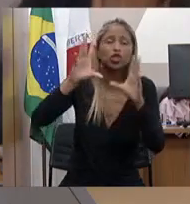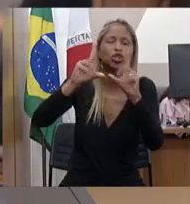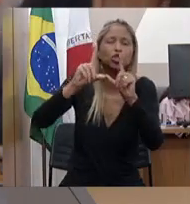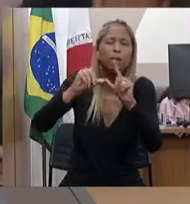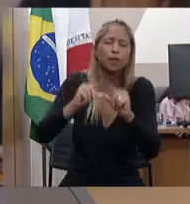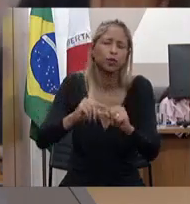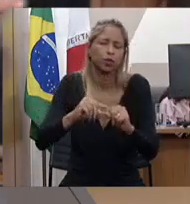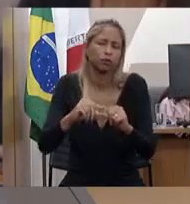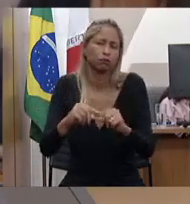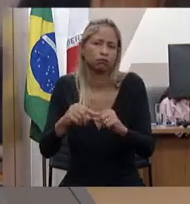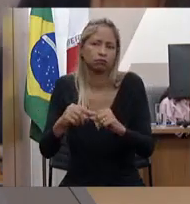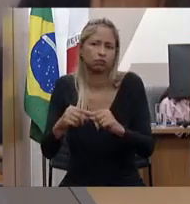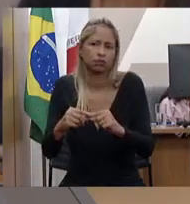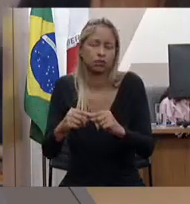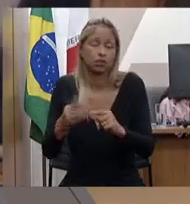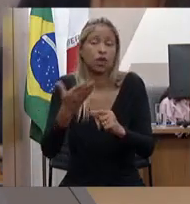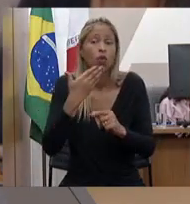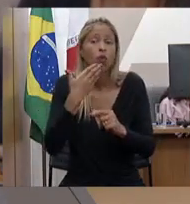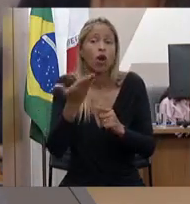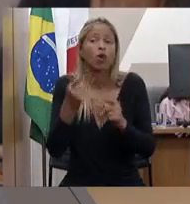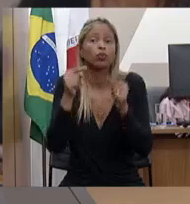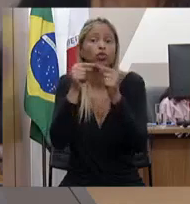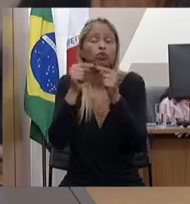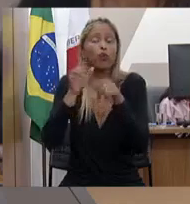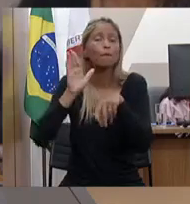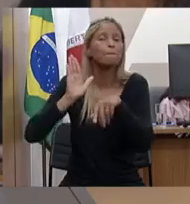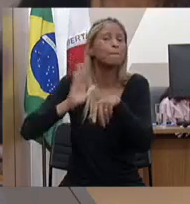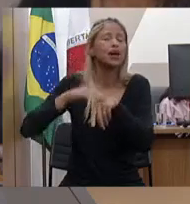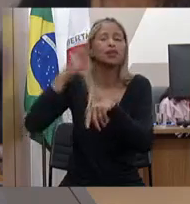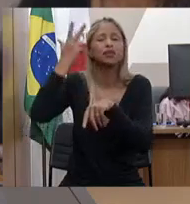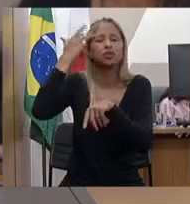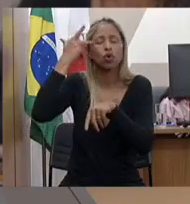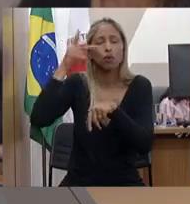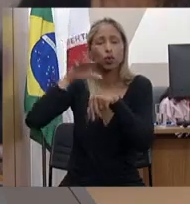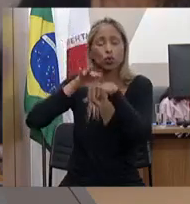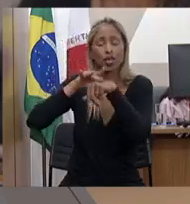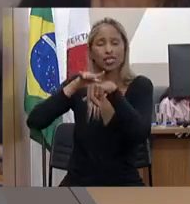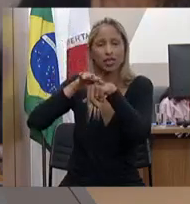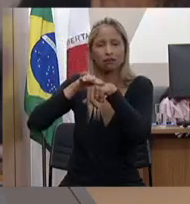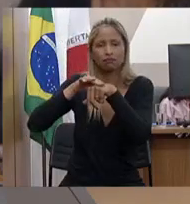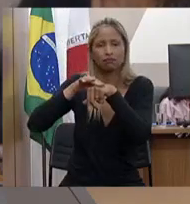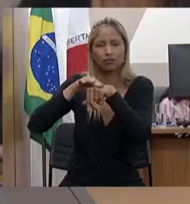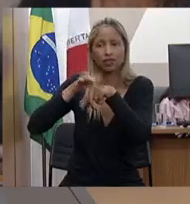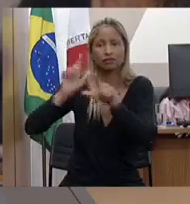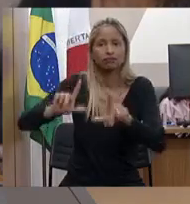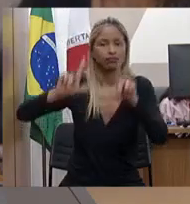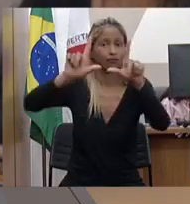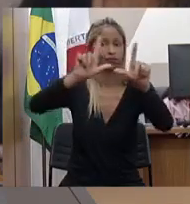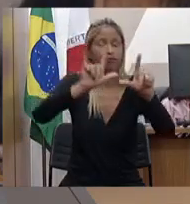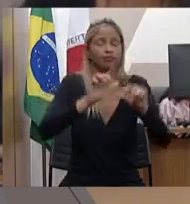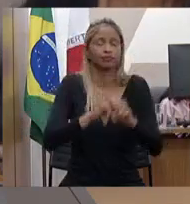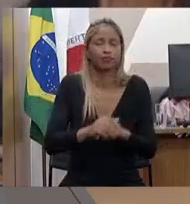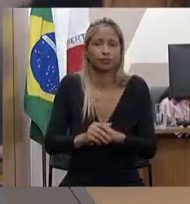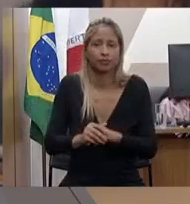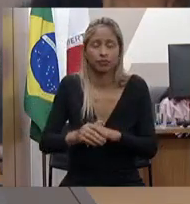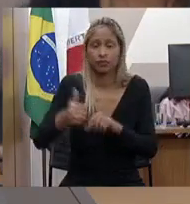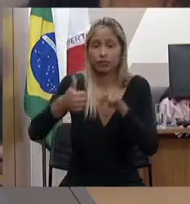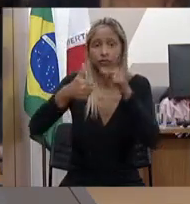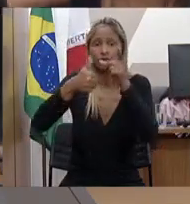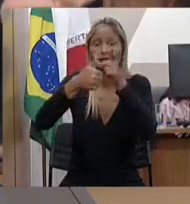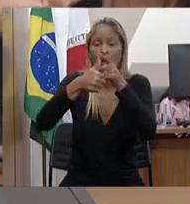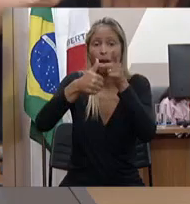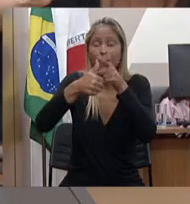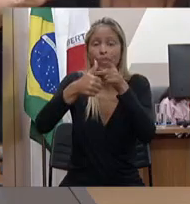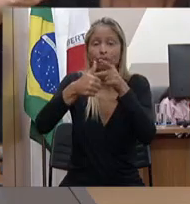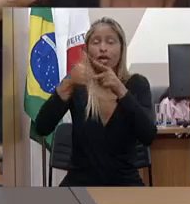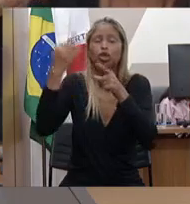né Quais que são os tipos mais comuns de doenças do trabalho que aparece nessas estatísticas a primeira delas